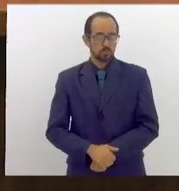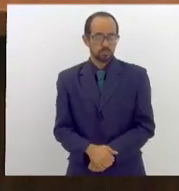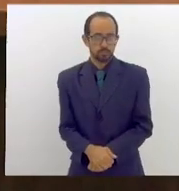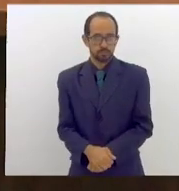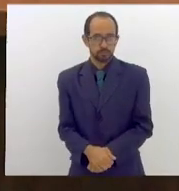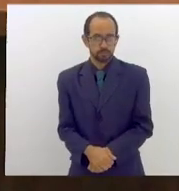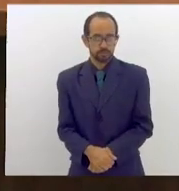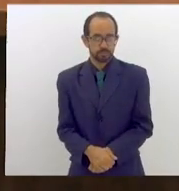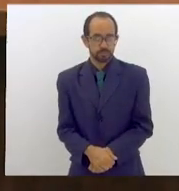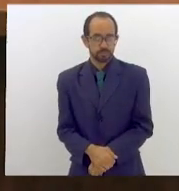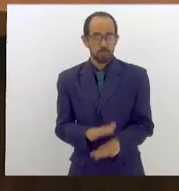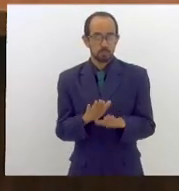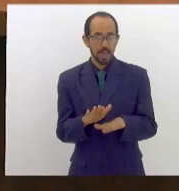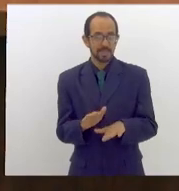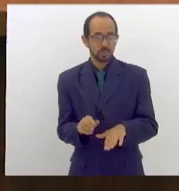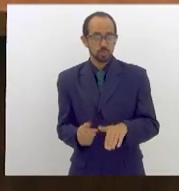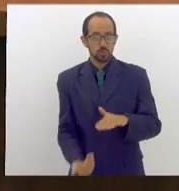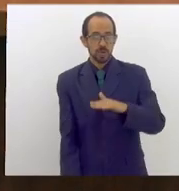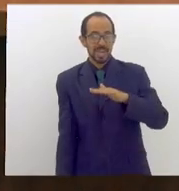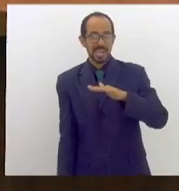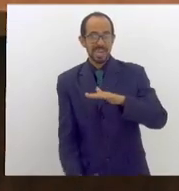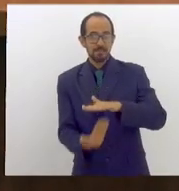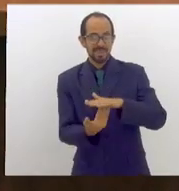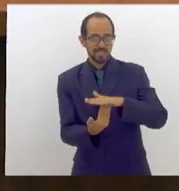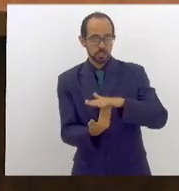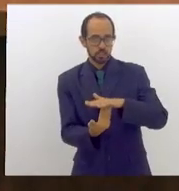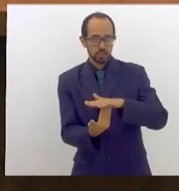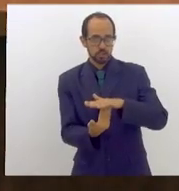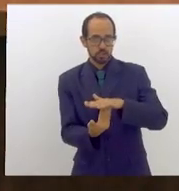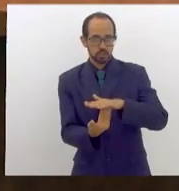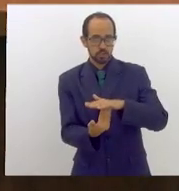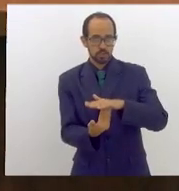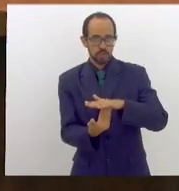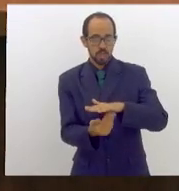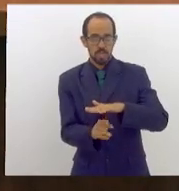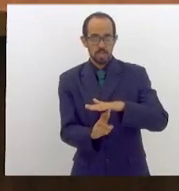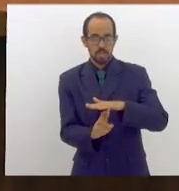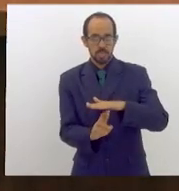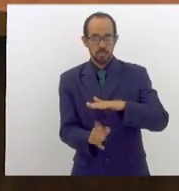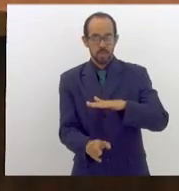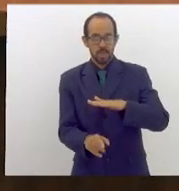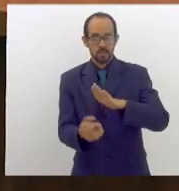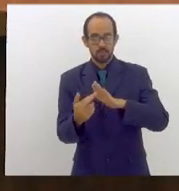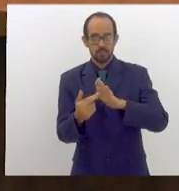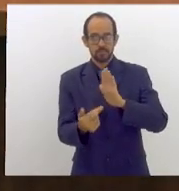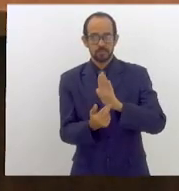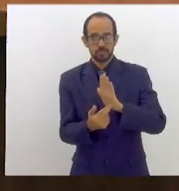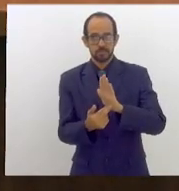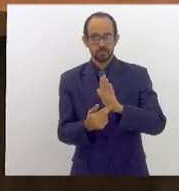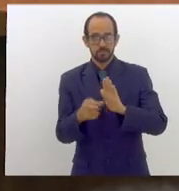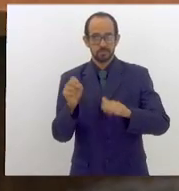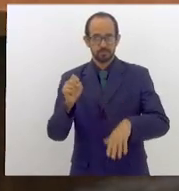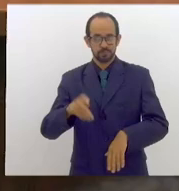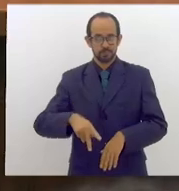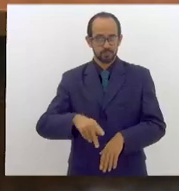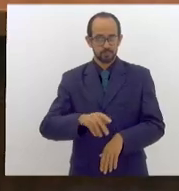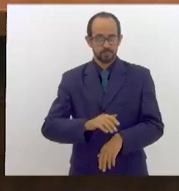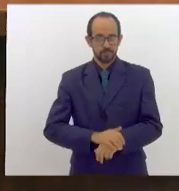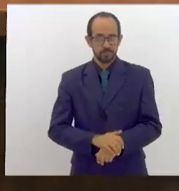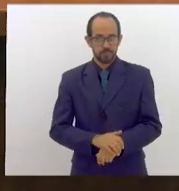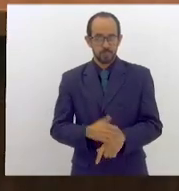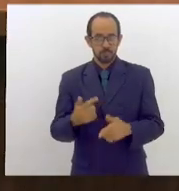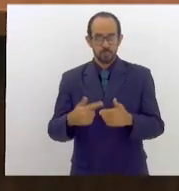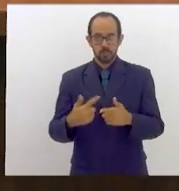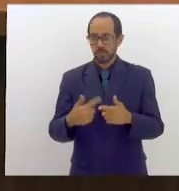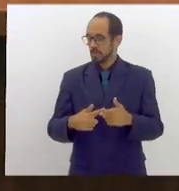mas isso como teto e não Como regra de aposentadoria por que seu